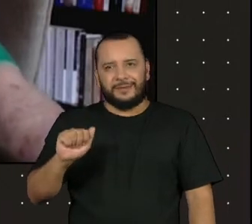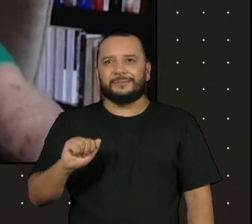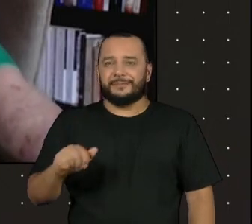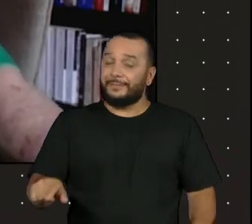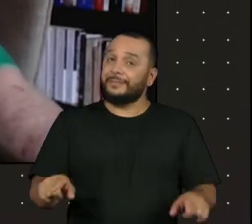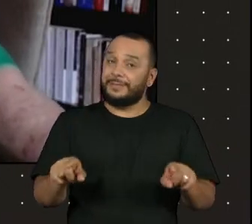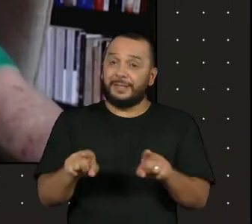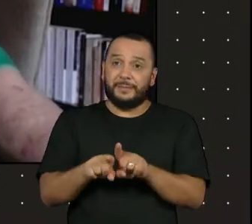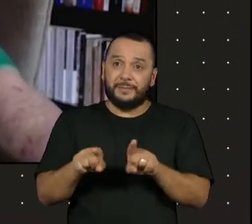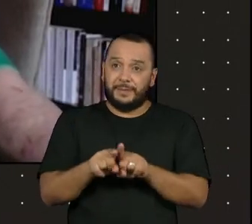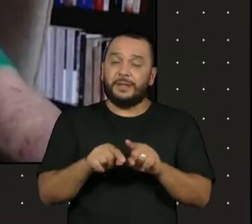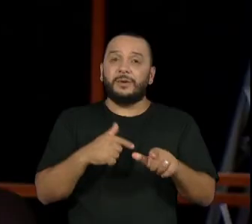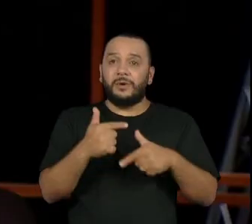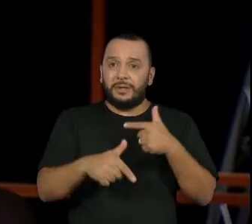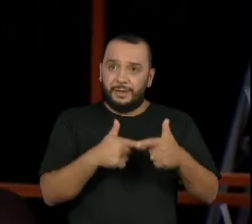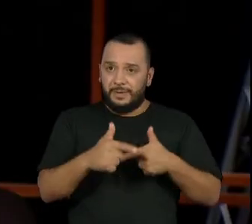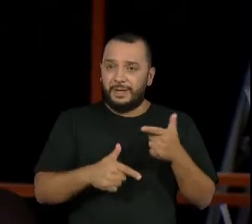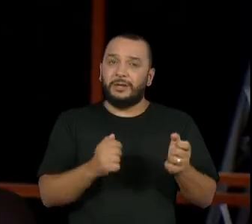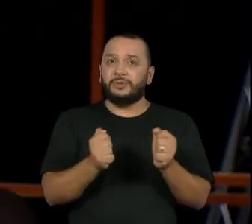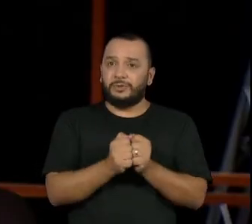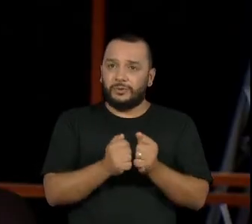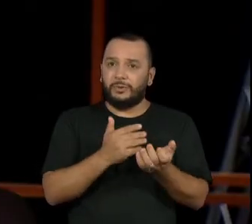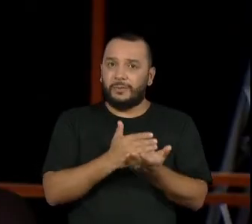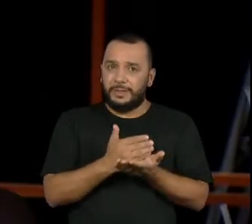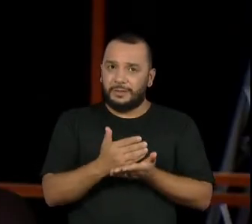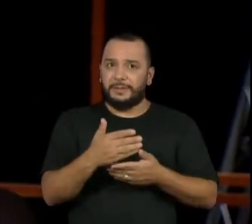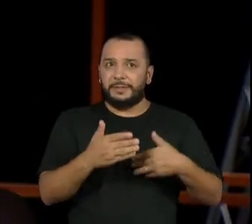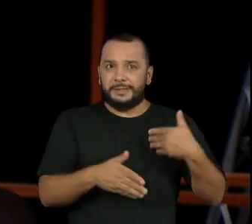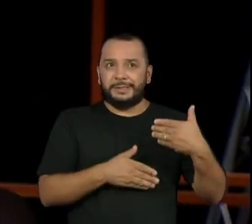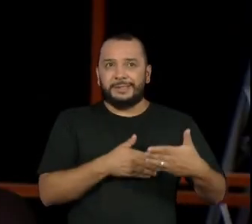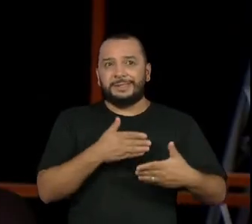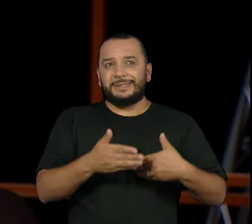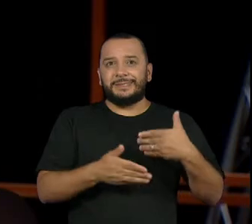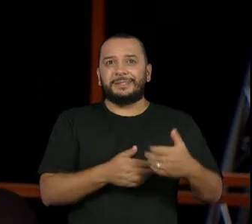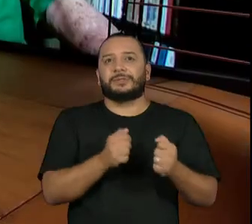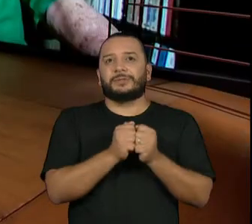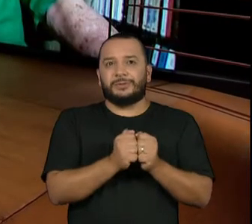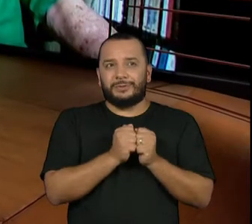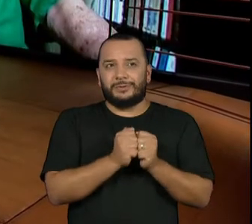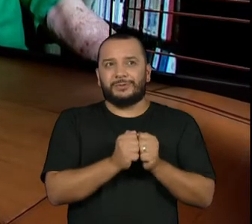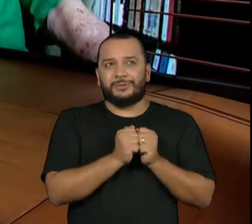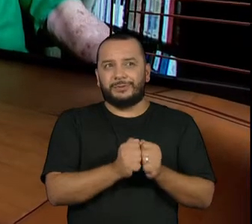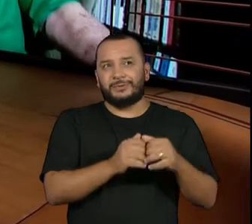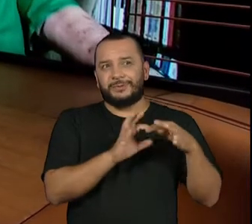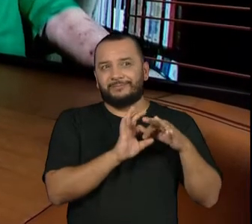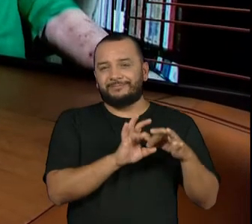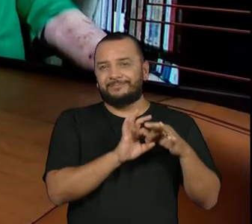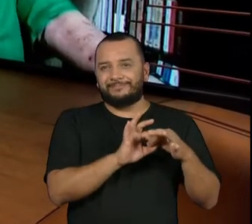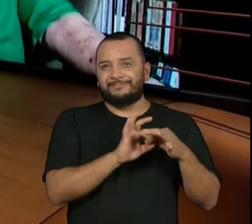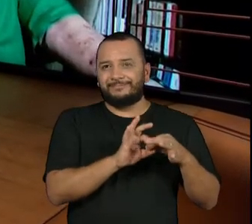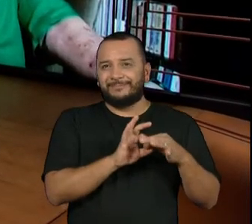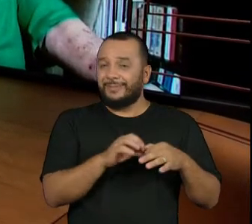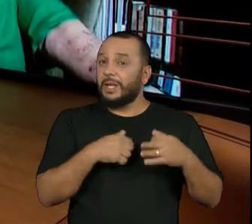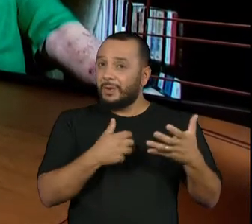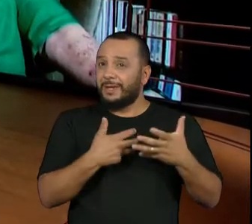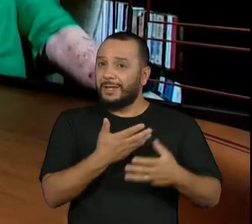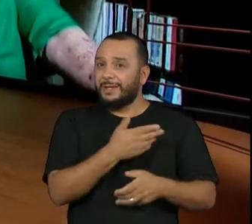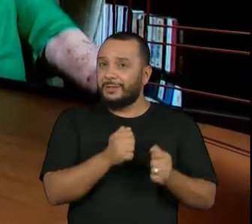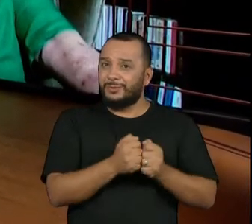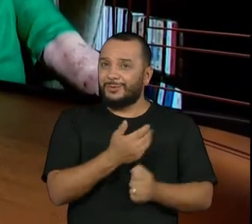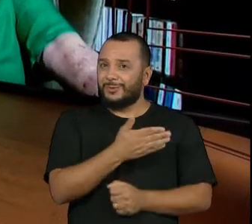aí começamos a trabalhar juntos. Aí fomos ficando cada vez mais assim. Eu queria estar com ele o tempo